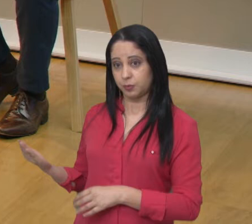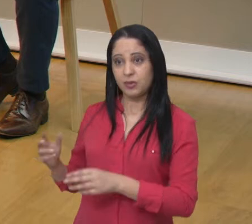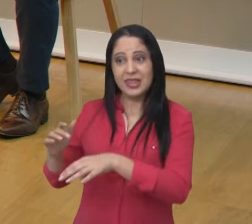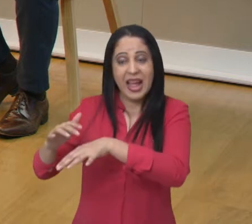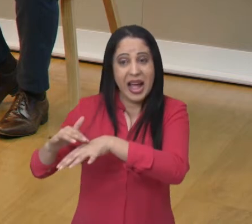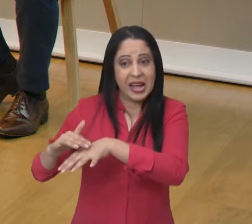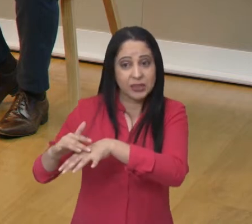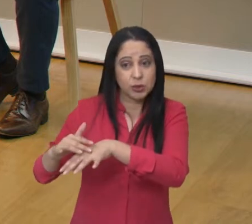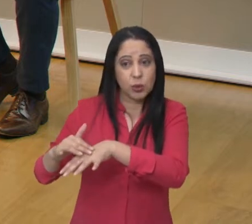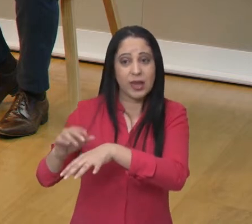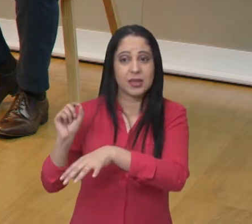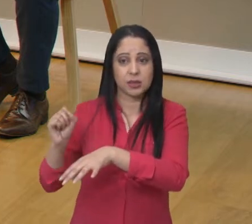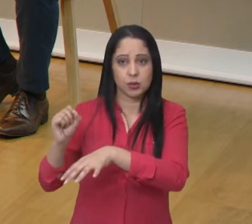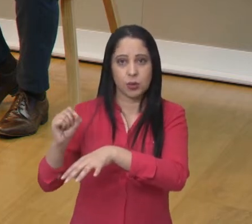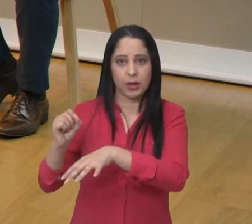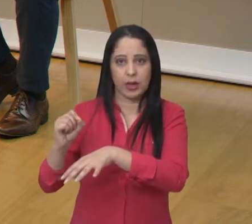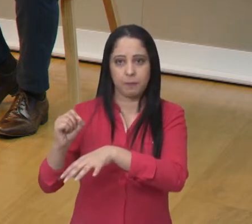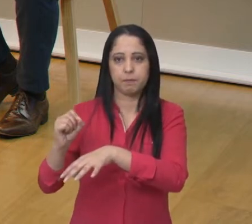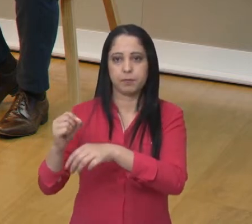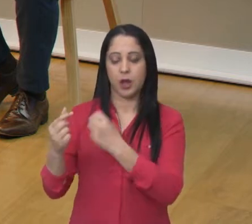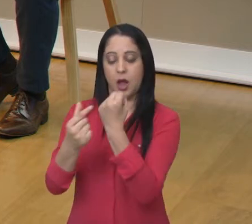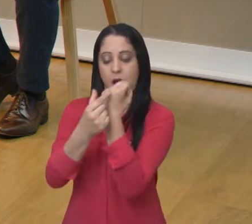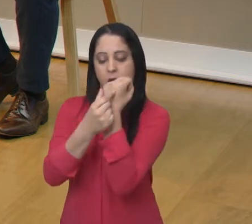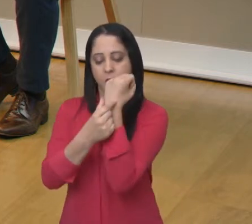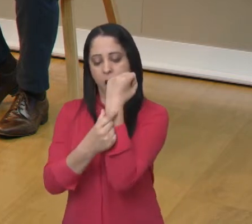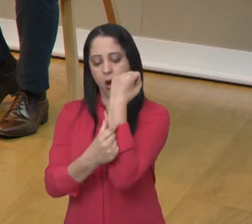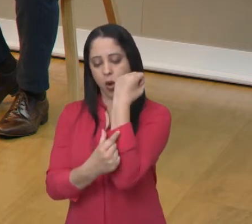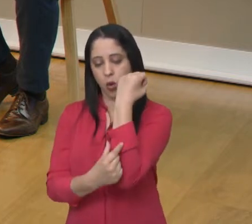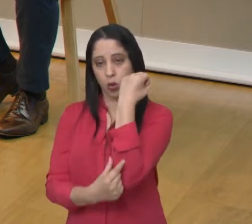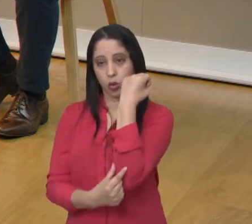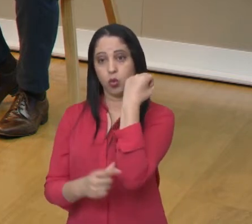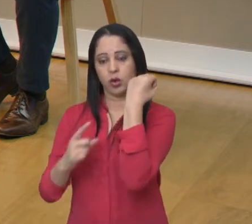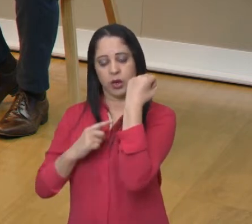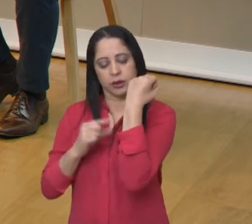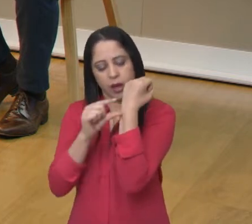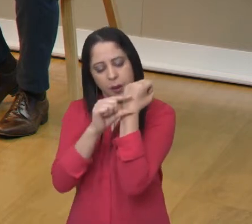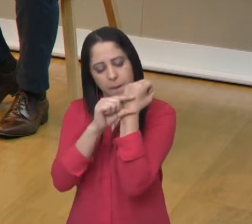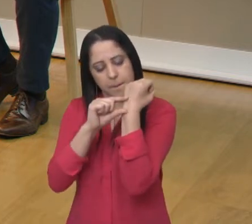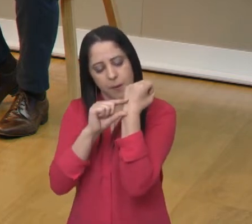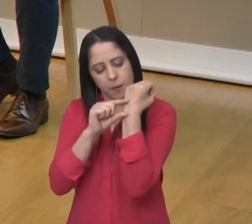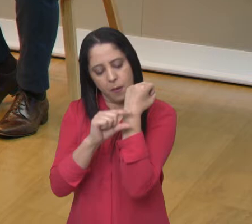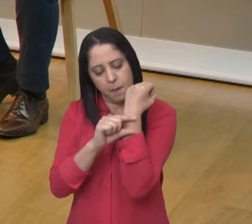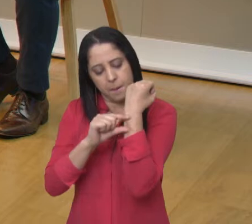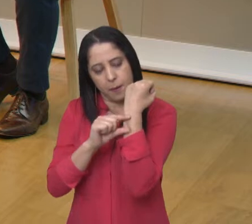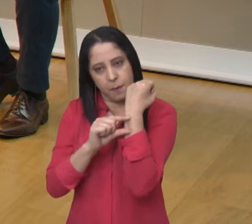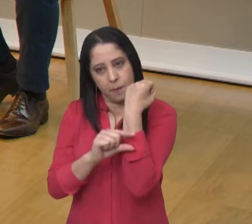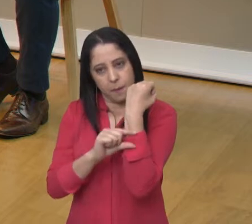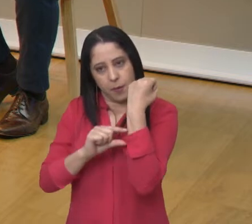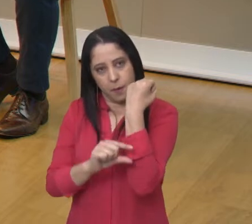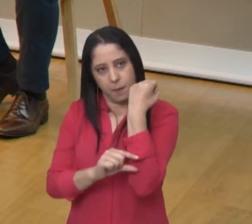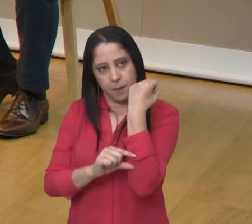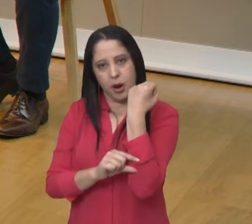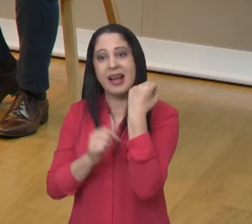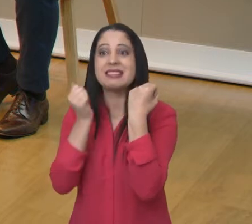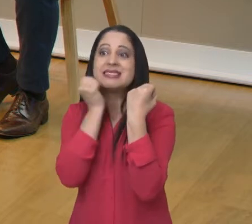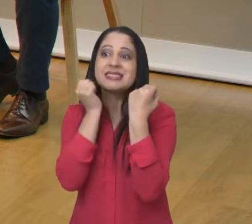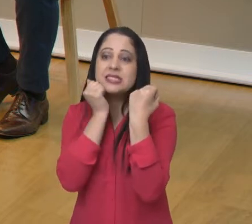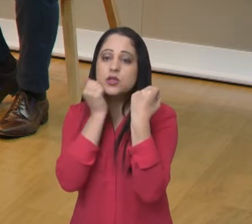verdade, o que acontece? A gente tem que lembrar que a coluna é composta pelas vértebras, né, a parte óssea, e entre elas a gente tem um